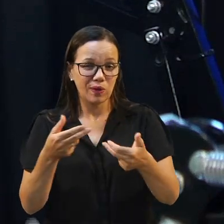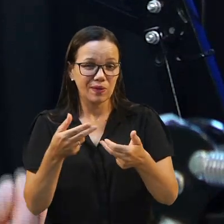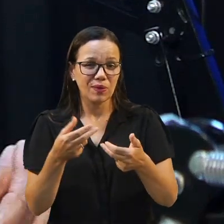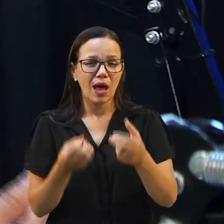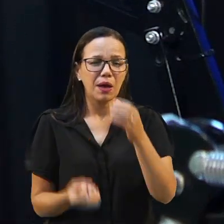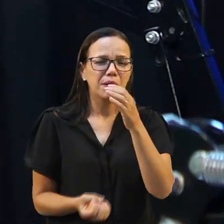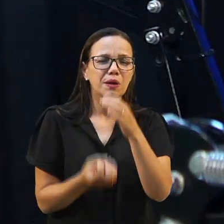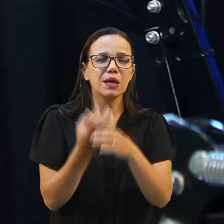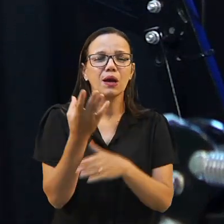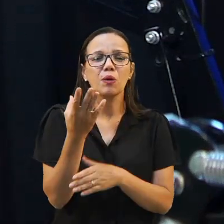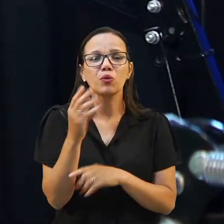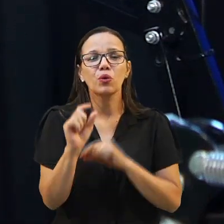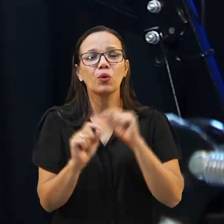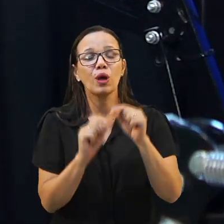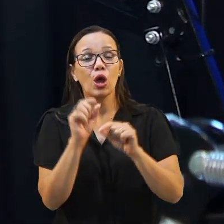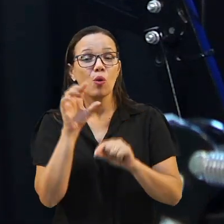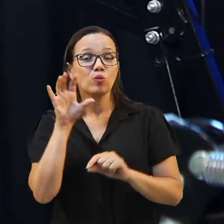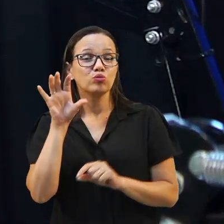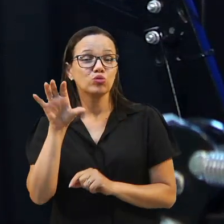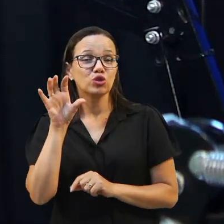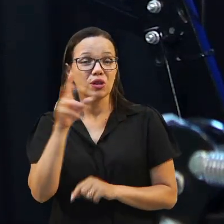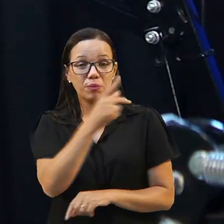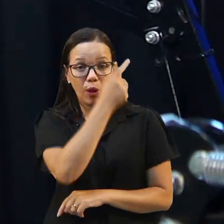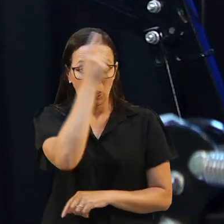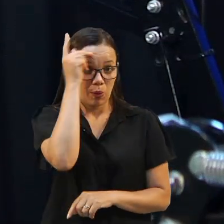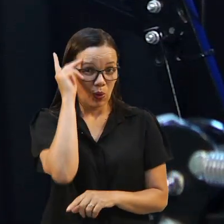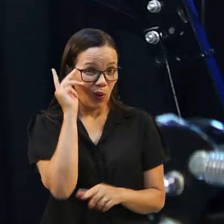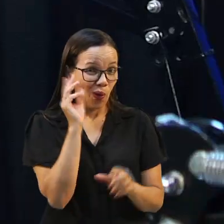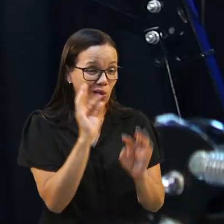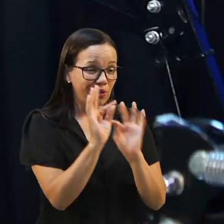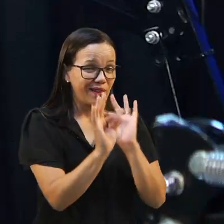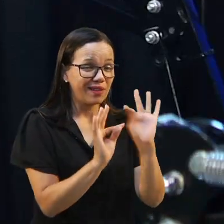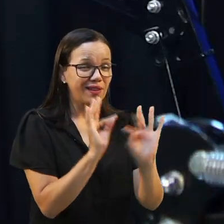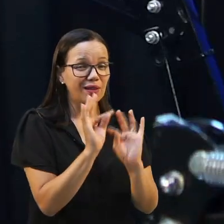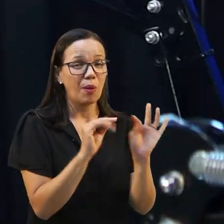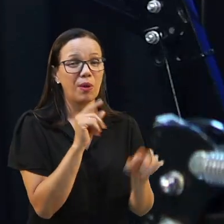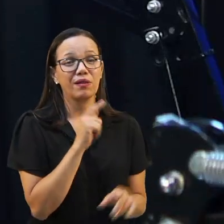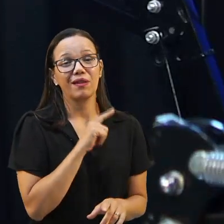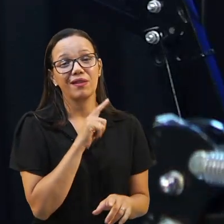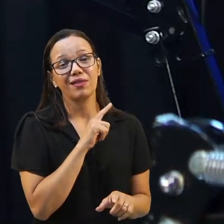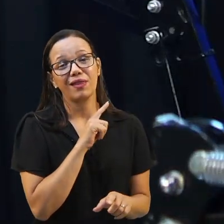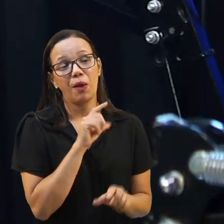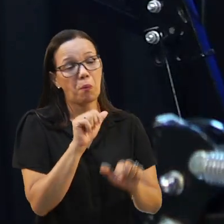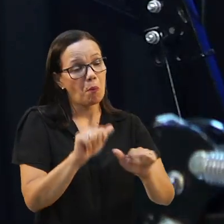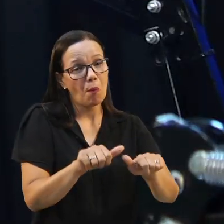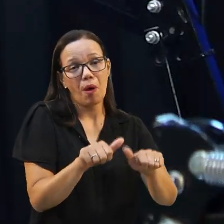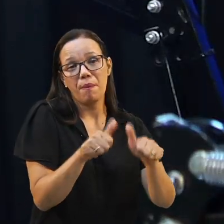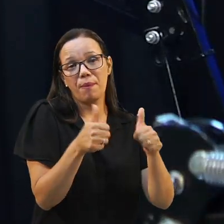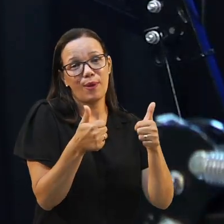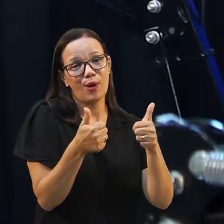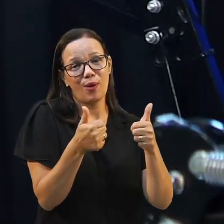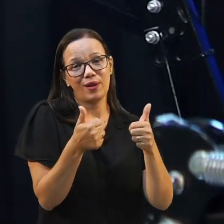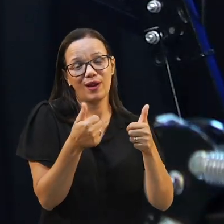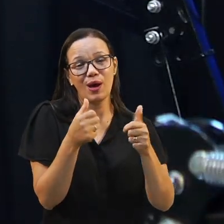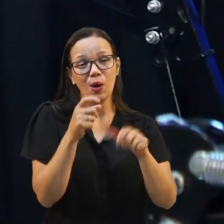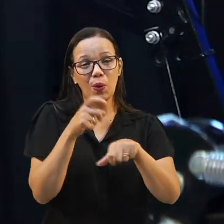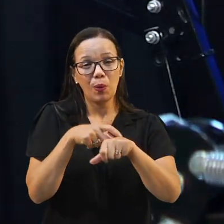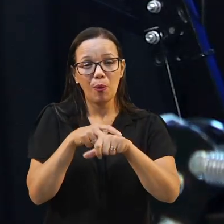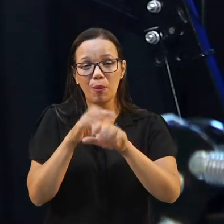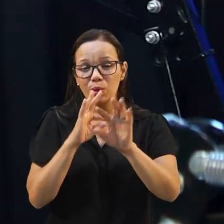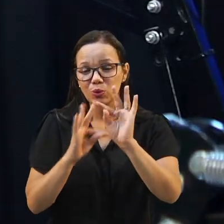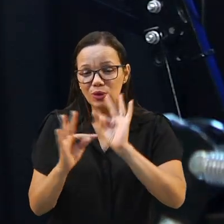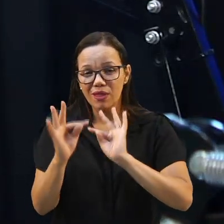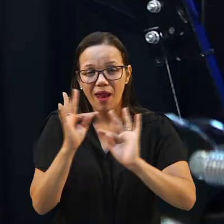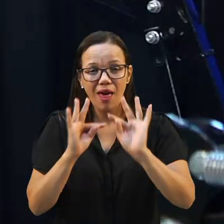condições para aqueles pacientes em tratamento de ter uma melhora durante o momento de